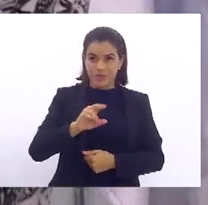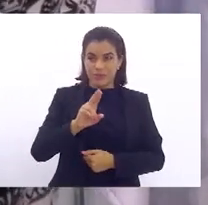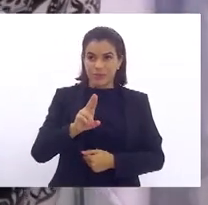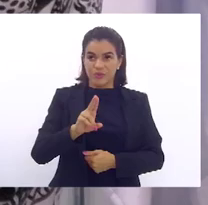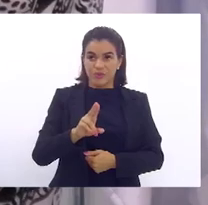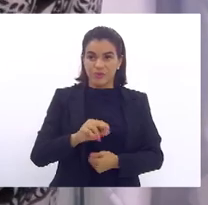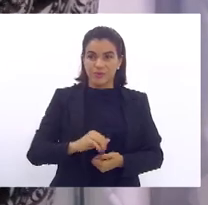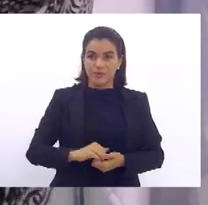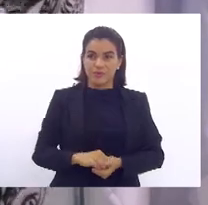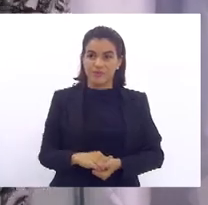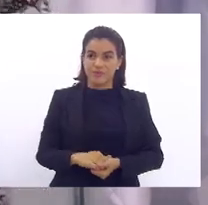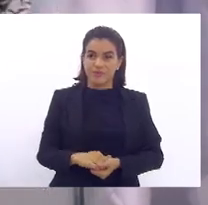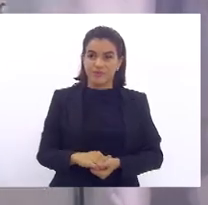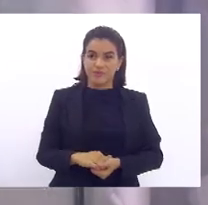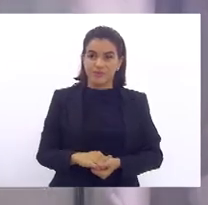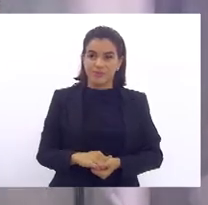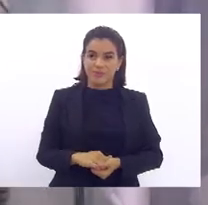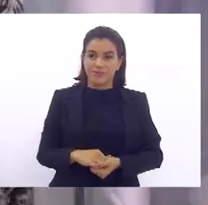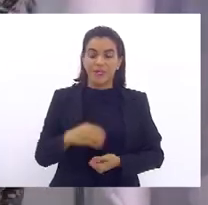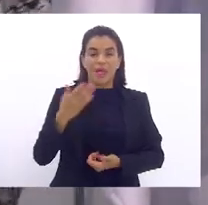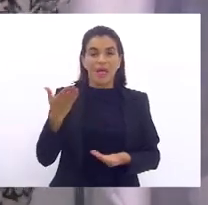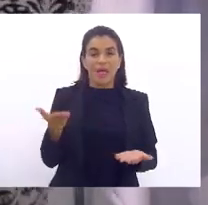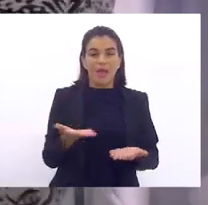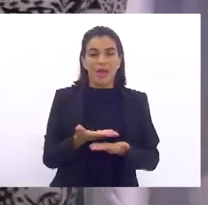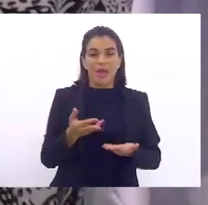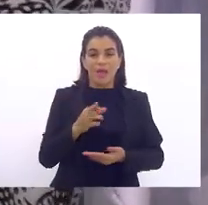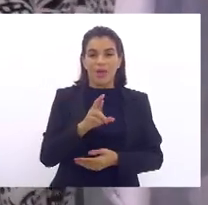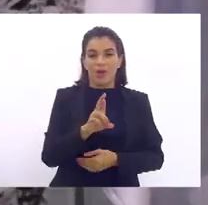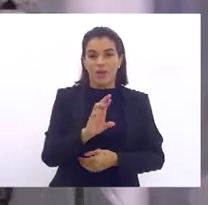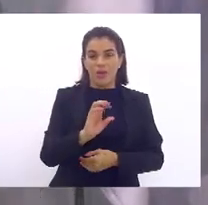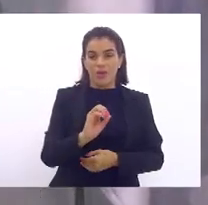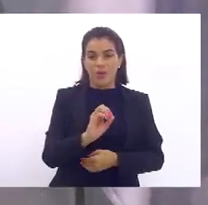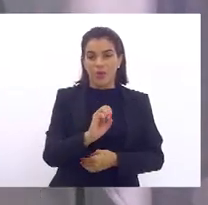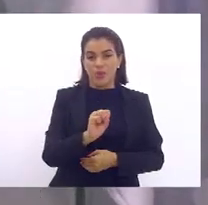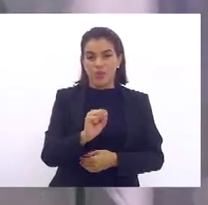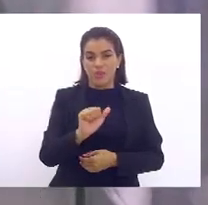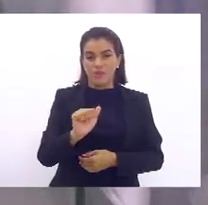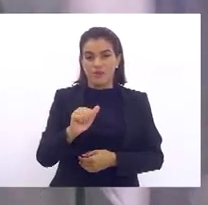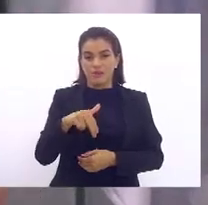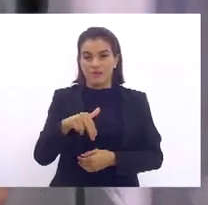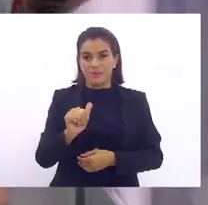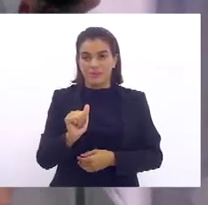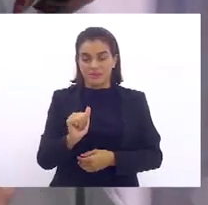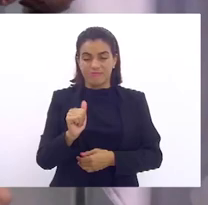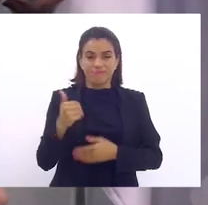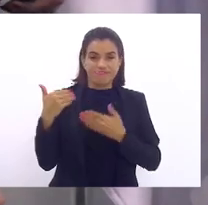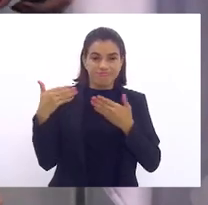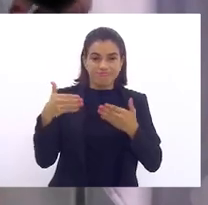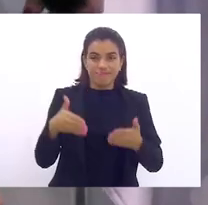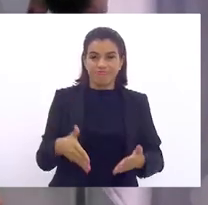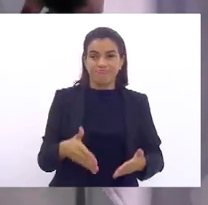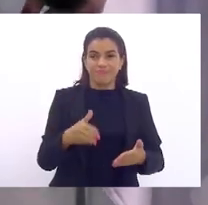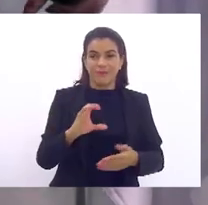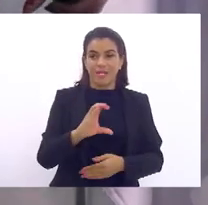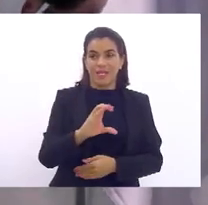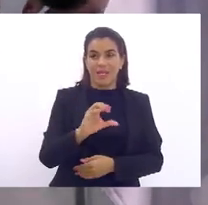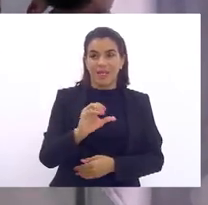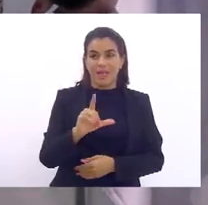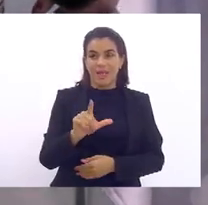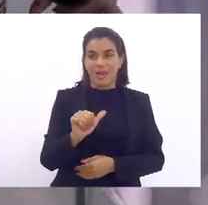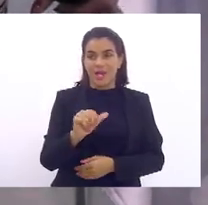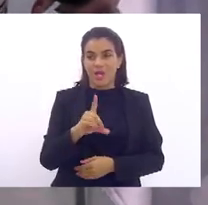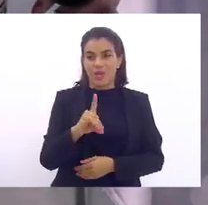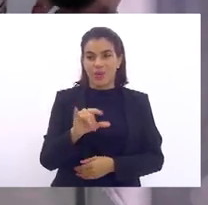tiju agora a Rosana chegou da deputada tiju e Cláudia de Souza Santos do Conselho